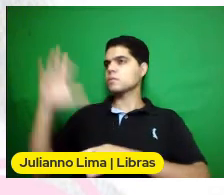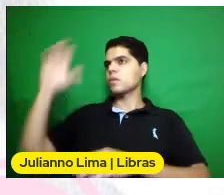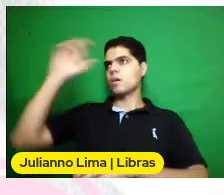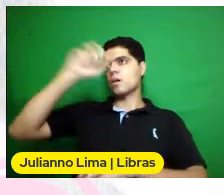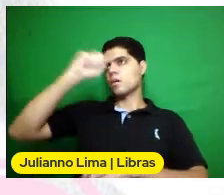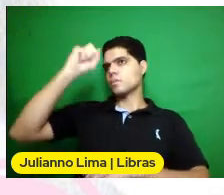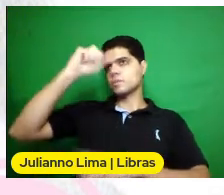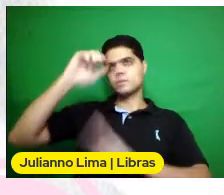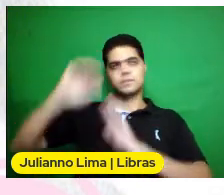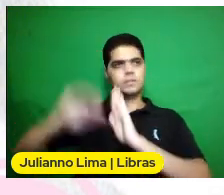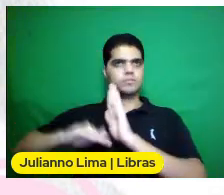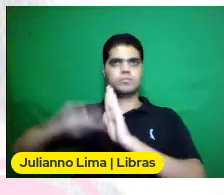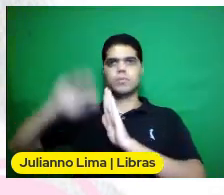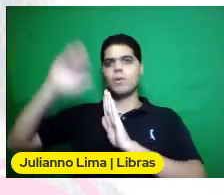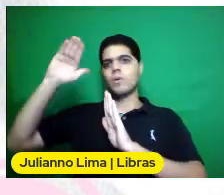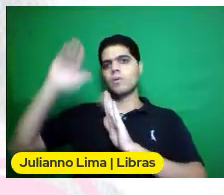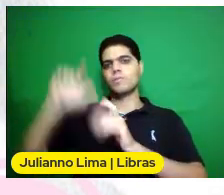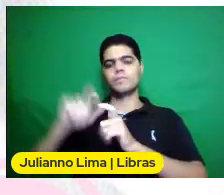mesmo,